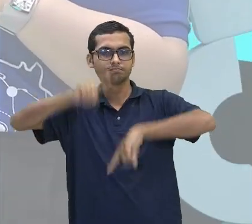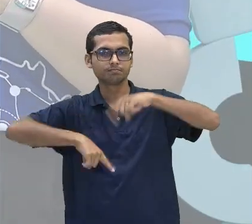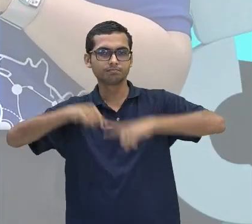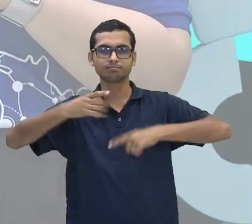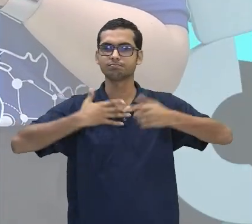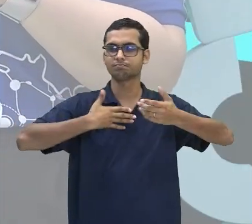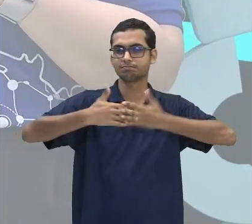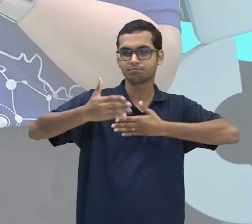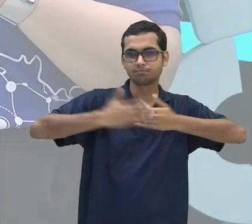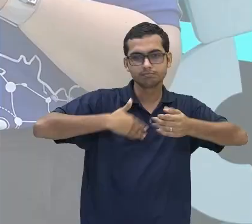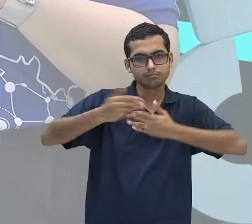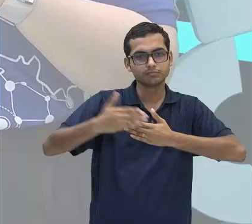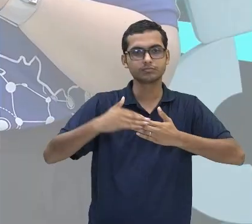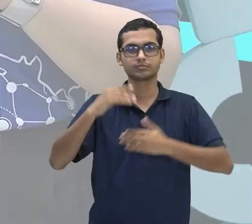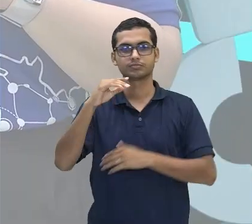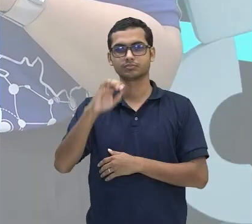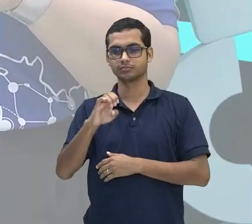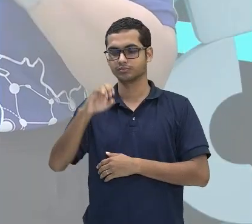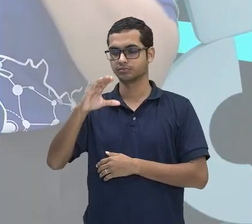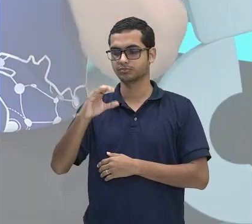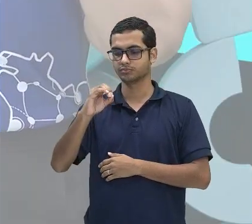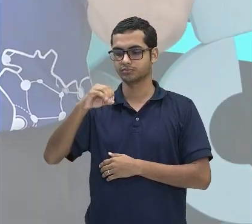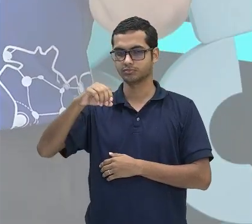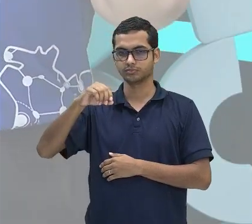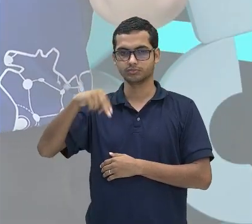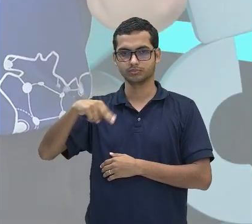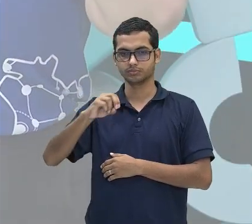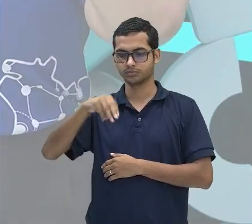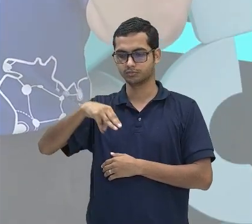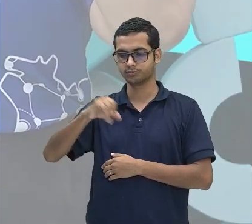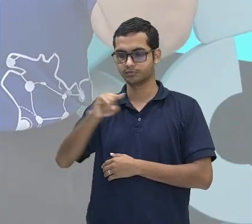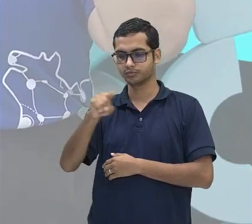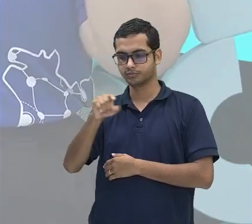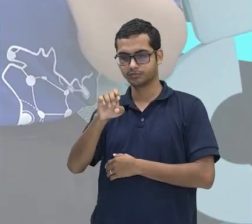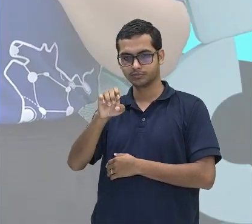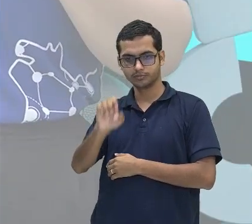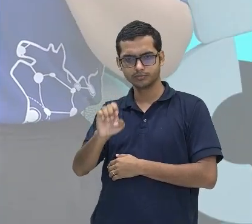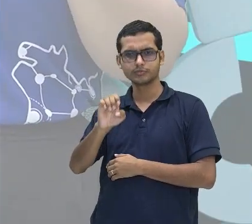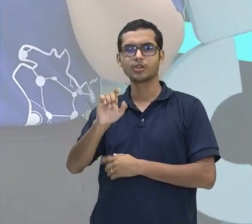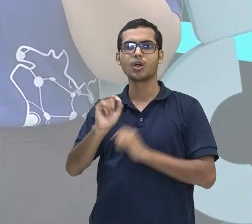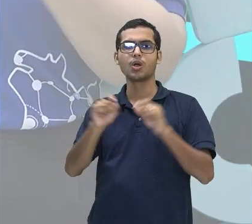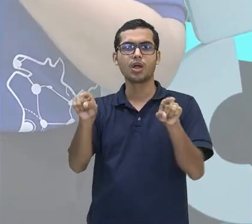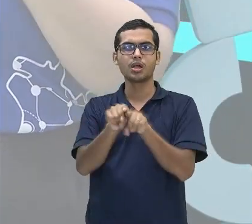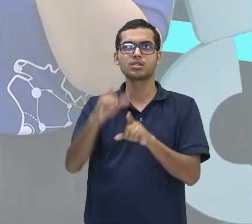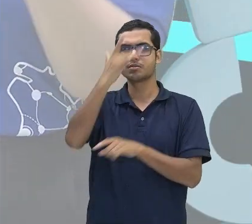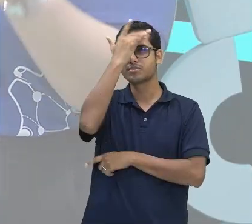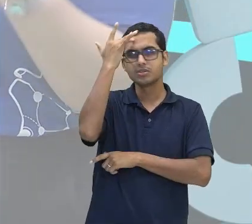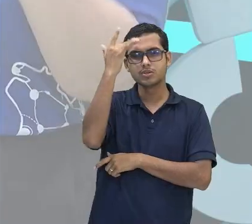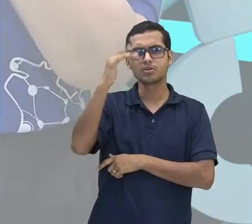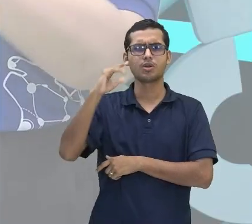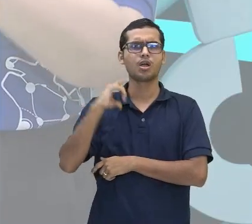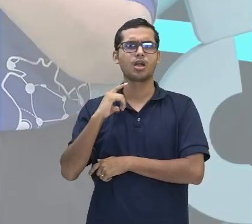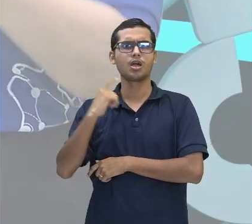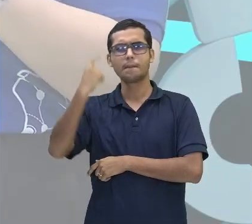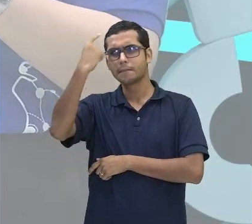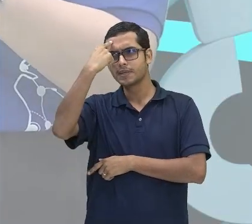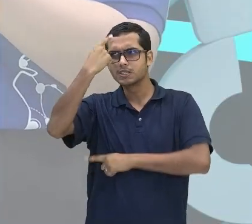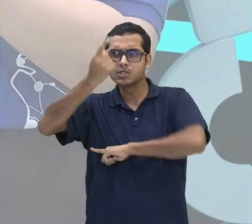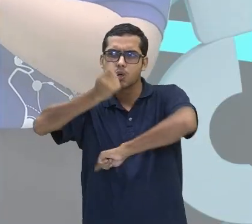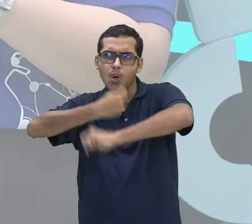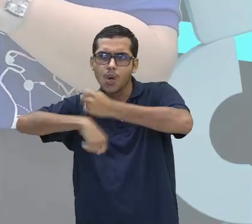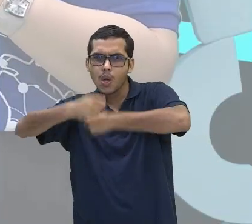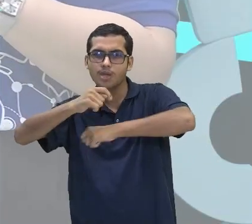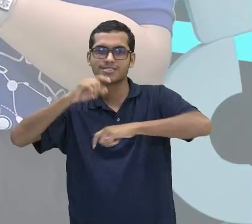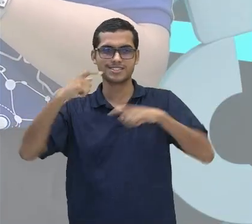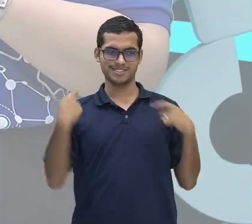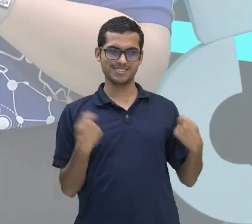na questão do economizar, você já abre os seus olhos, às vezes você nem está precisando daquilo naquele